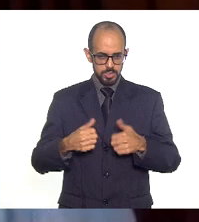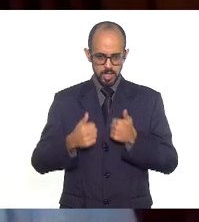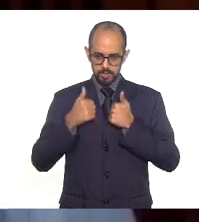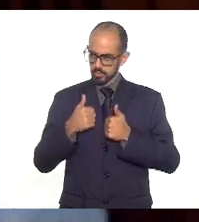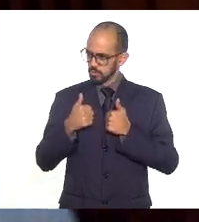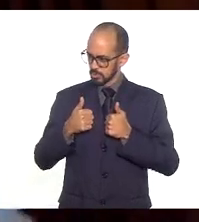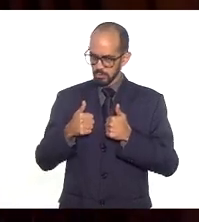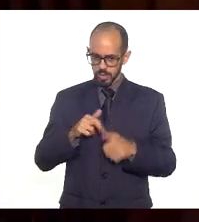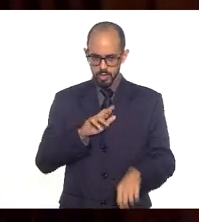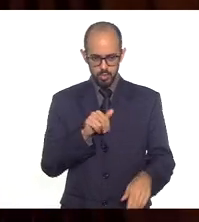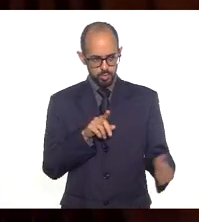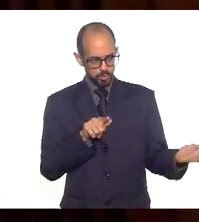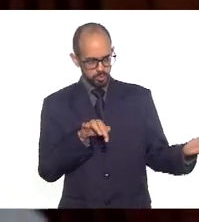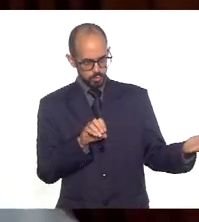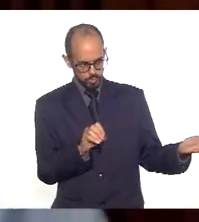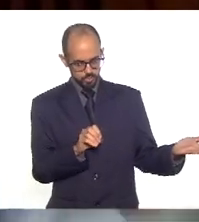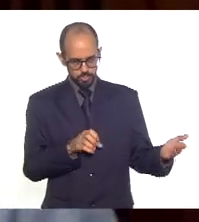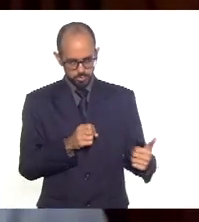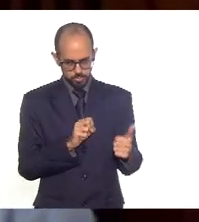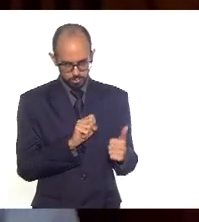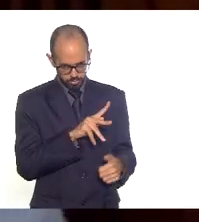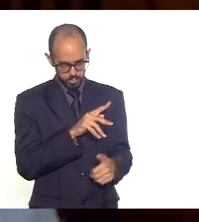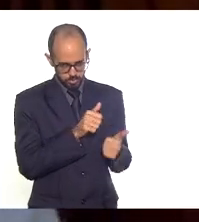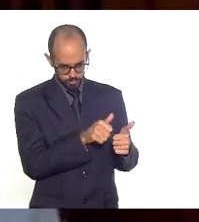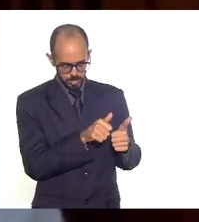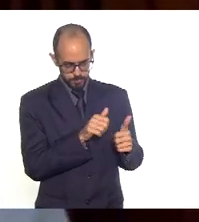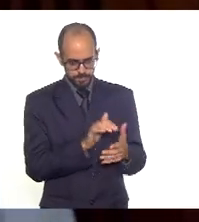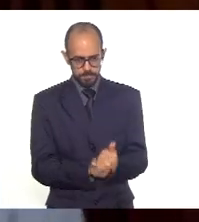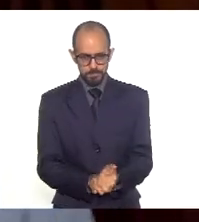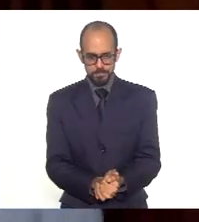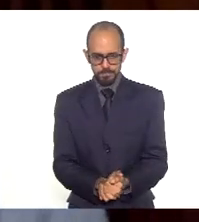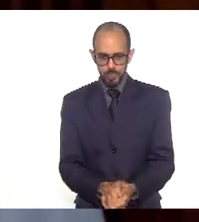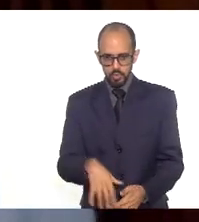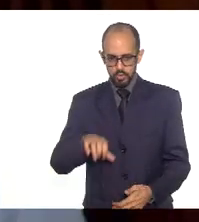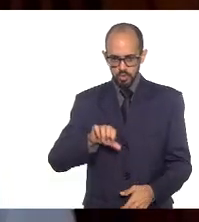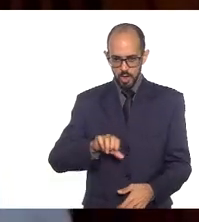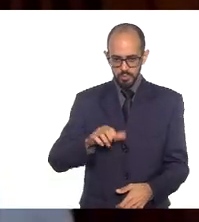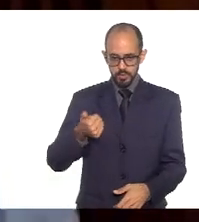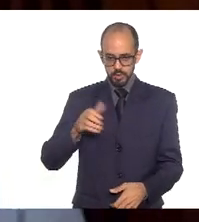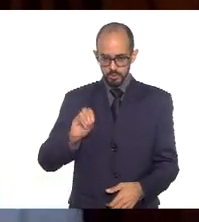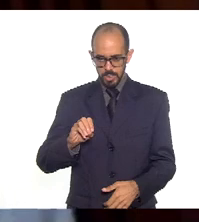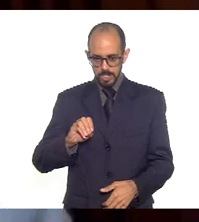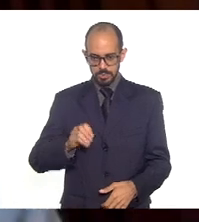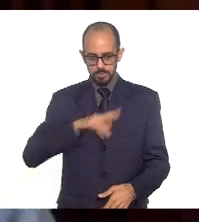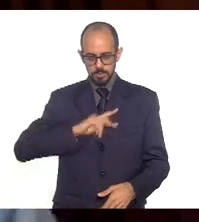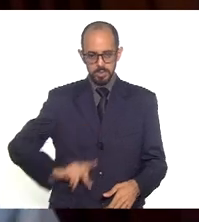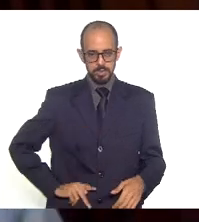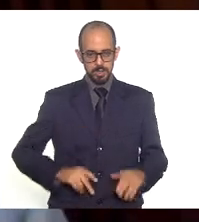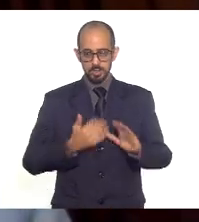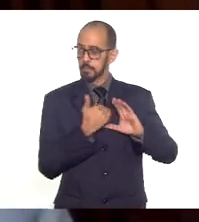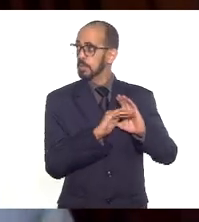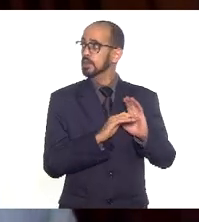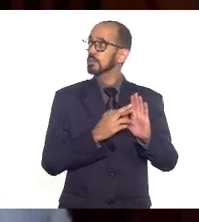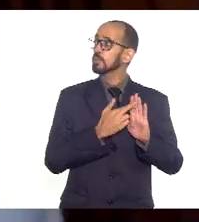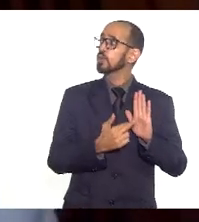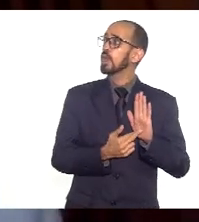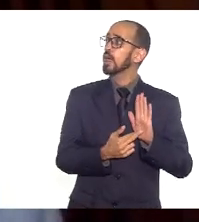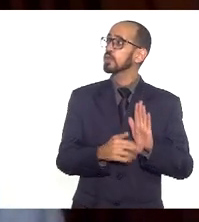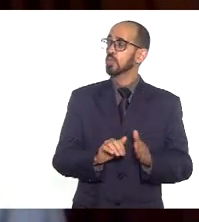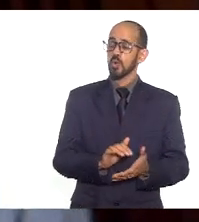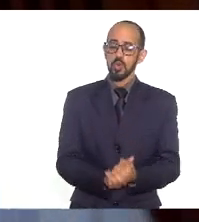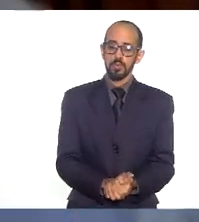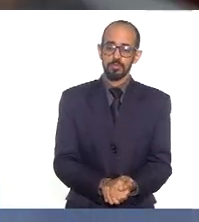deputado Rodrigo? Então, perfeito. Então, 9 e 10, pela presidência, encaminhados ao relator, deputado Luiz Paulo.